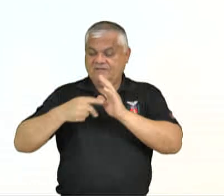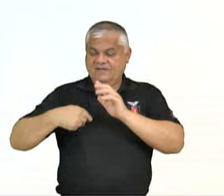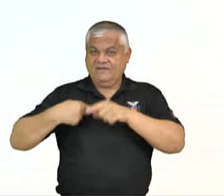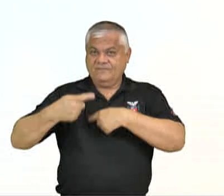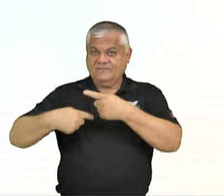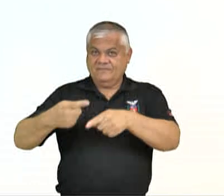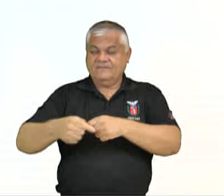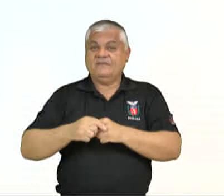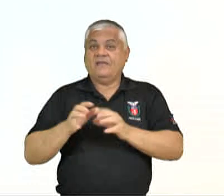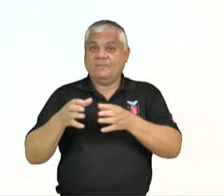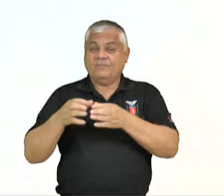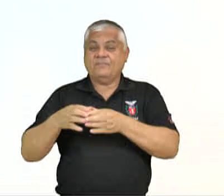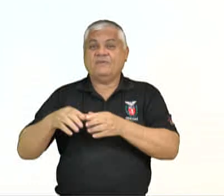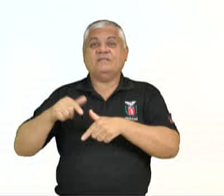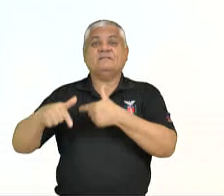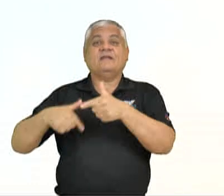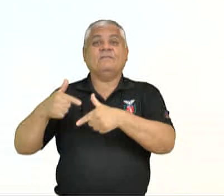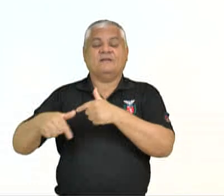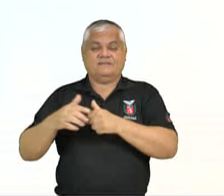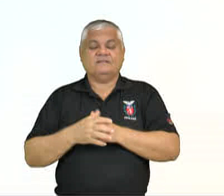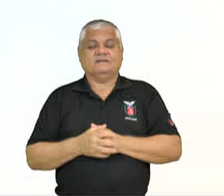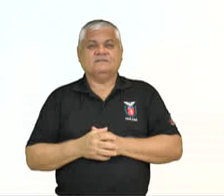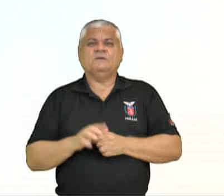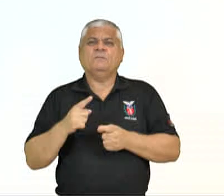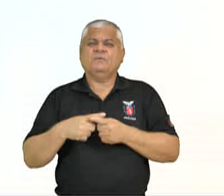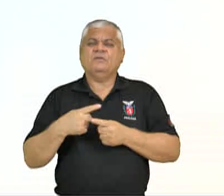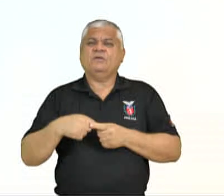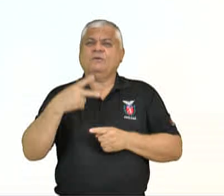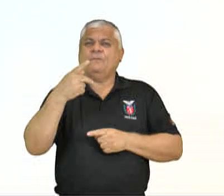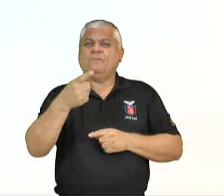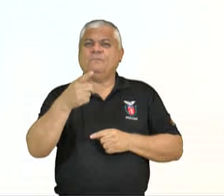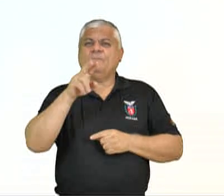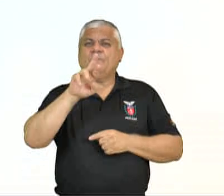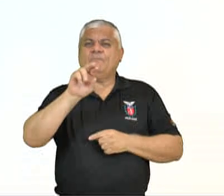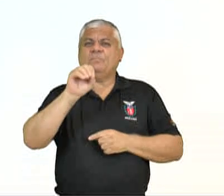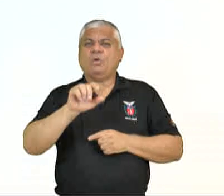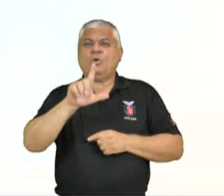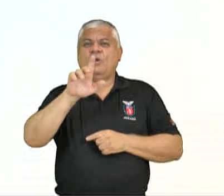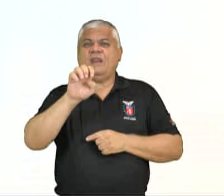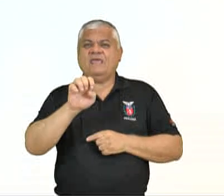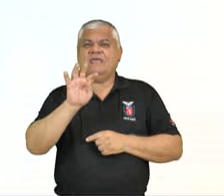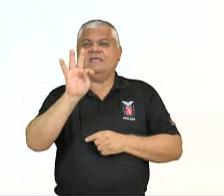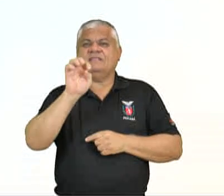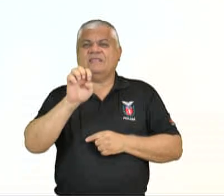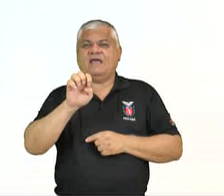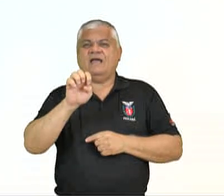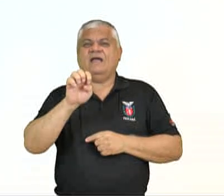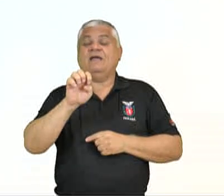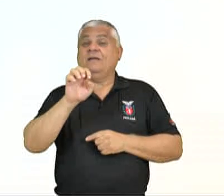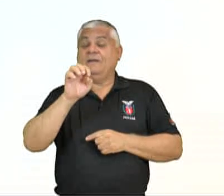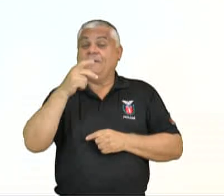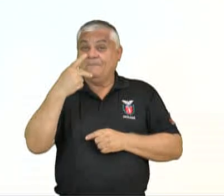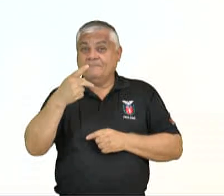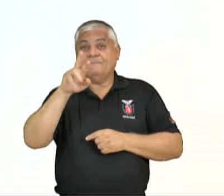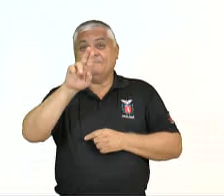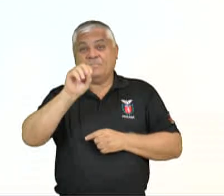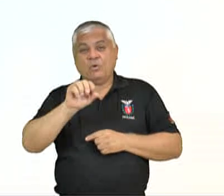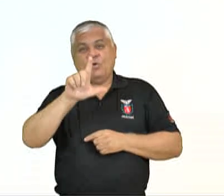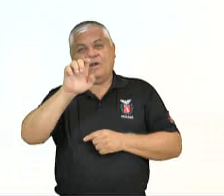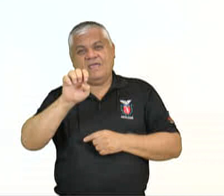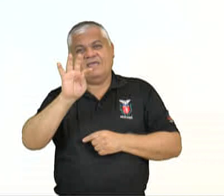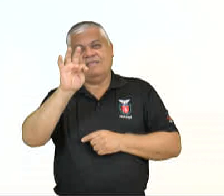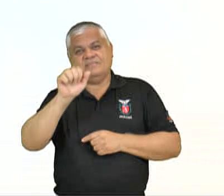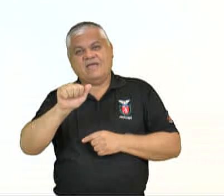classe trabalhadora. Então vamos entender proletariado como classe trabalhadora, Que obtinha seu sustento